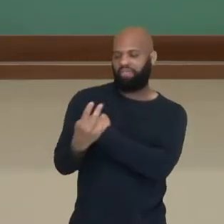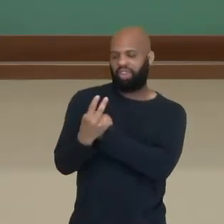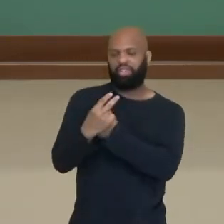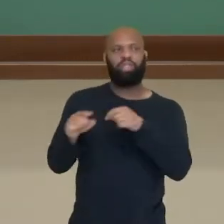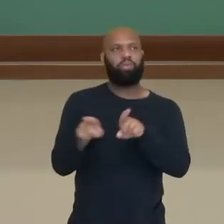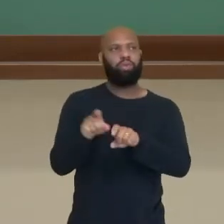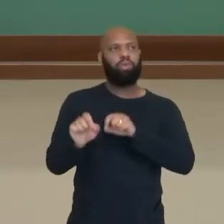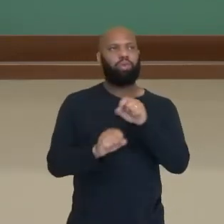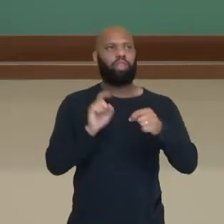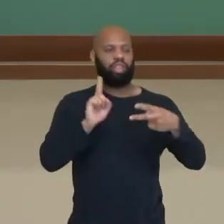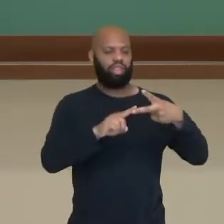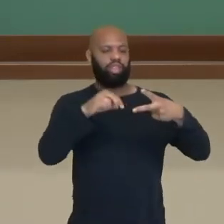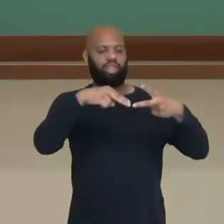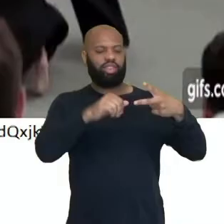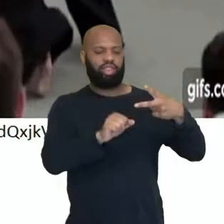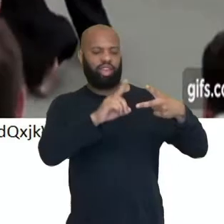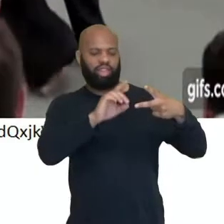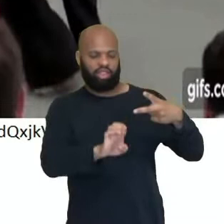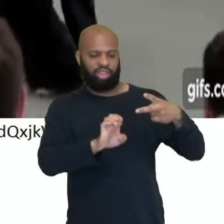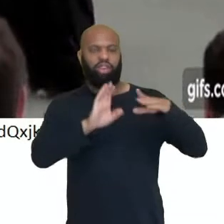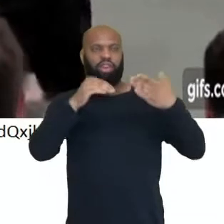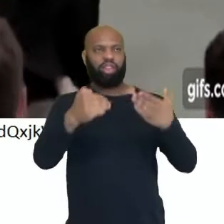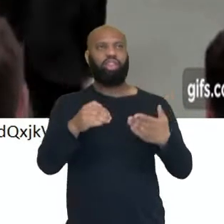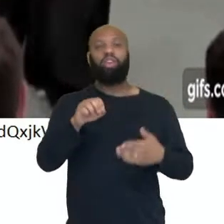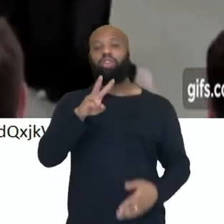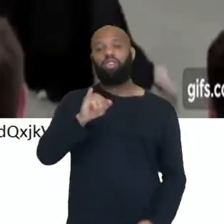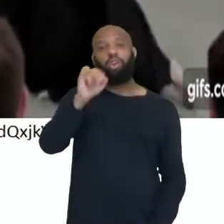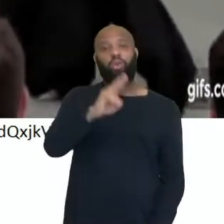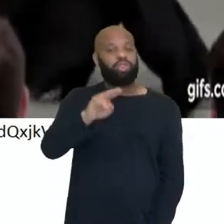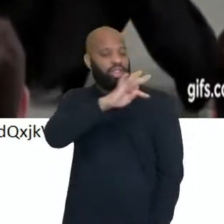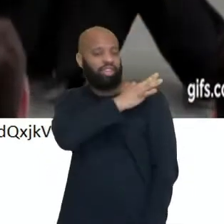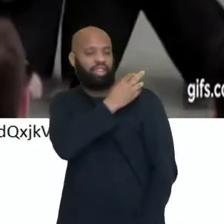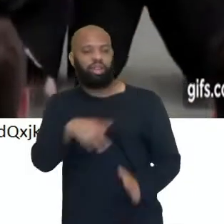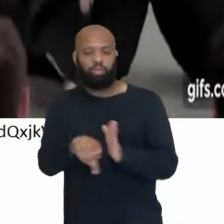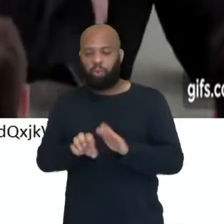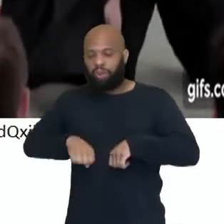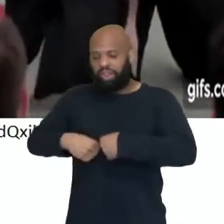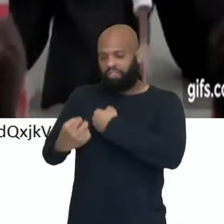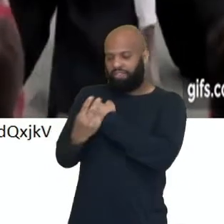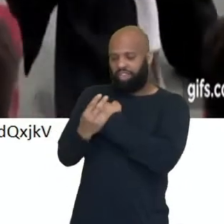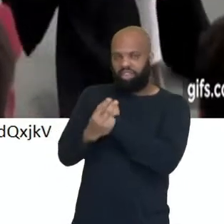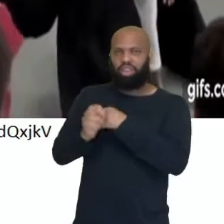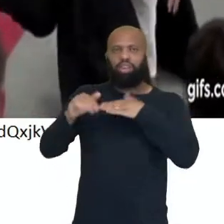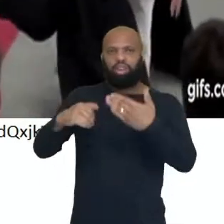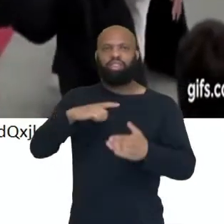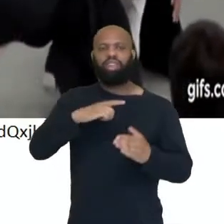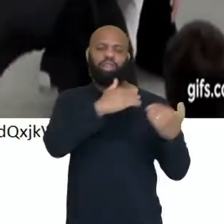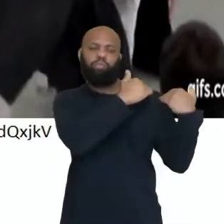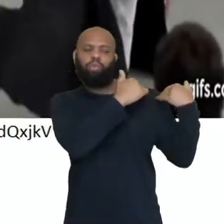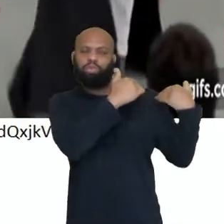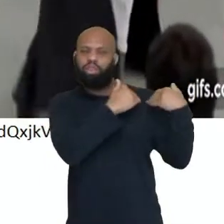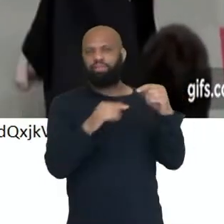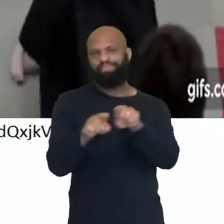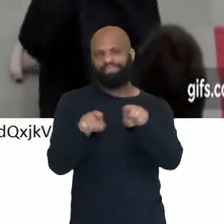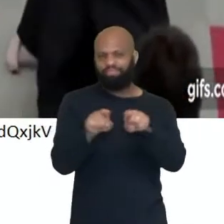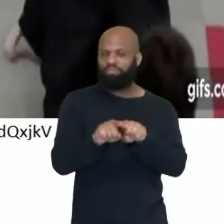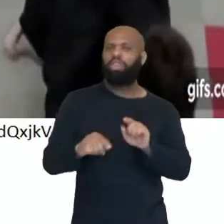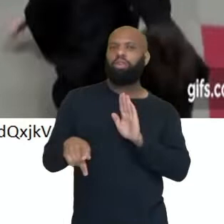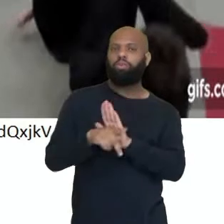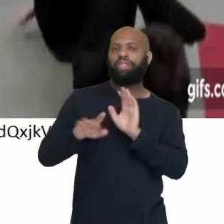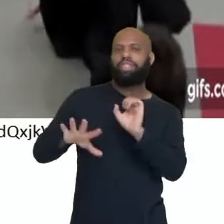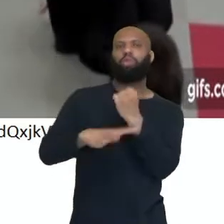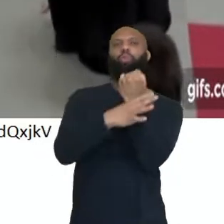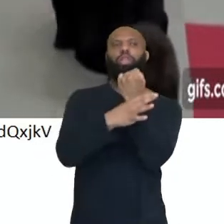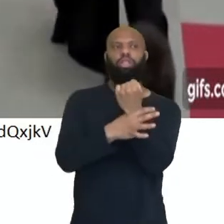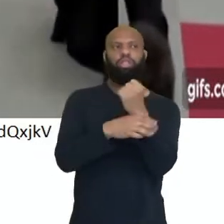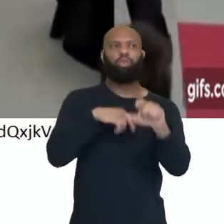é o Nadi. Será quem aplica a técnica em questão, cabendo-lhe toda a responsabilidade de assegurar não